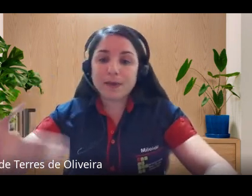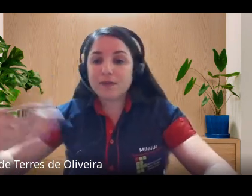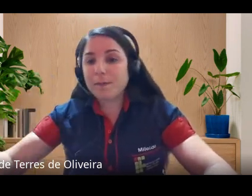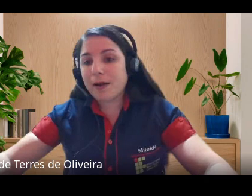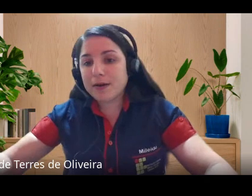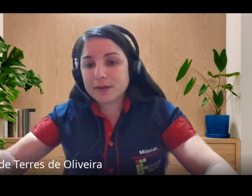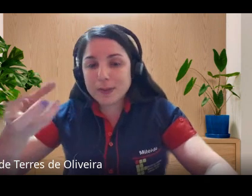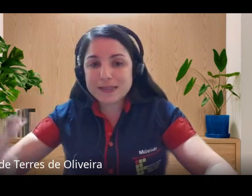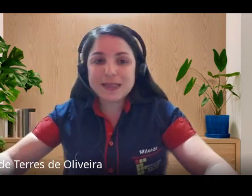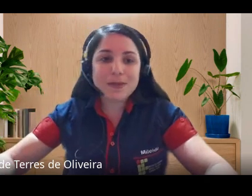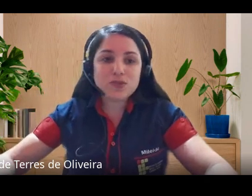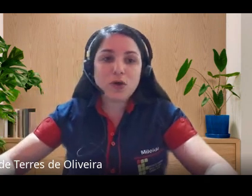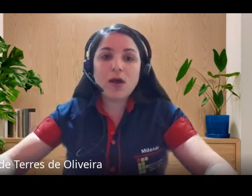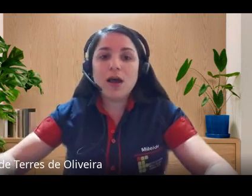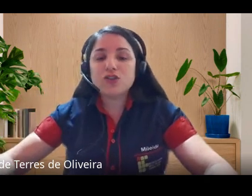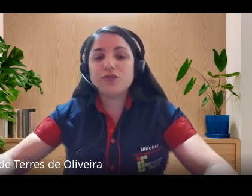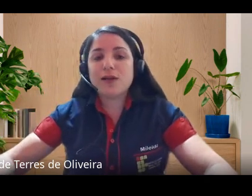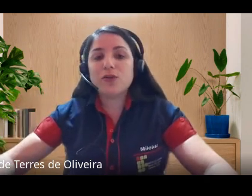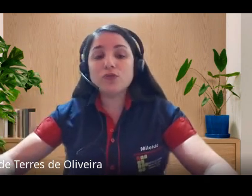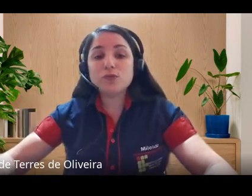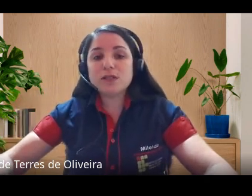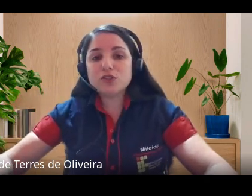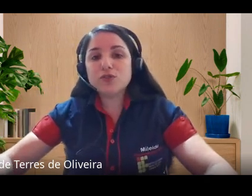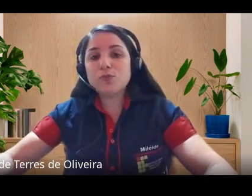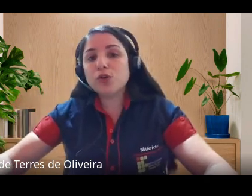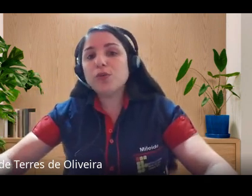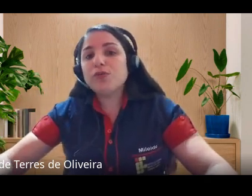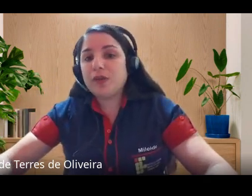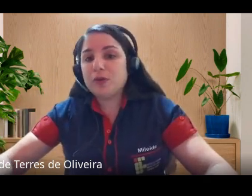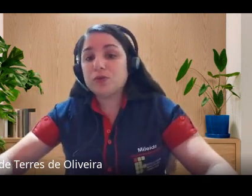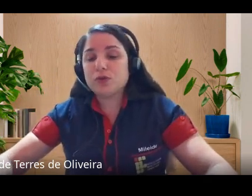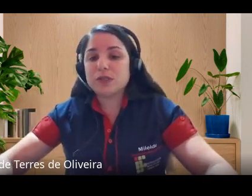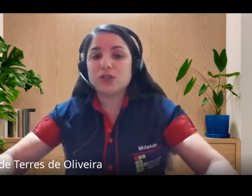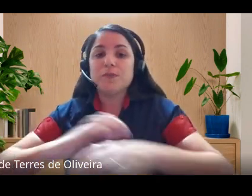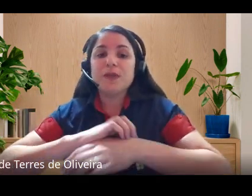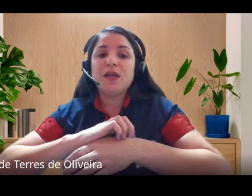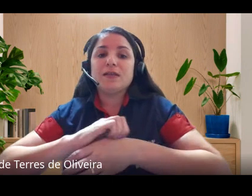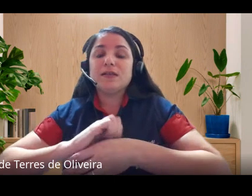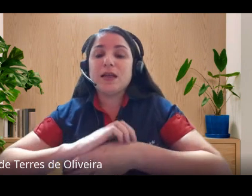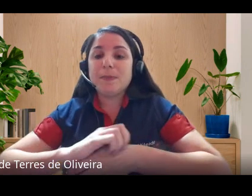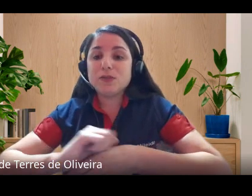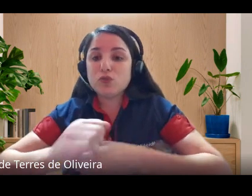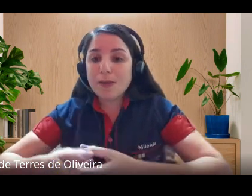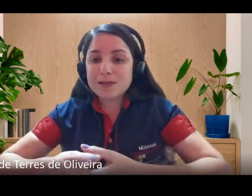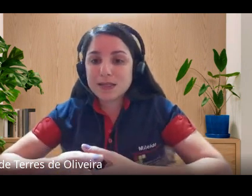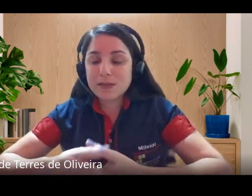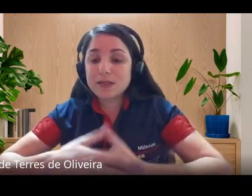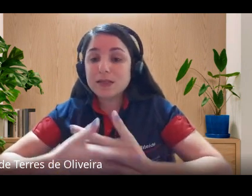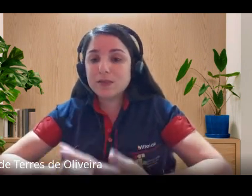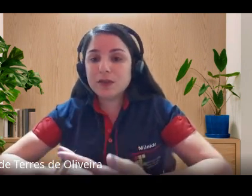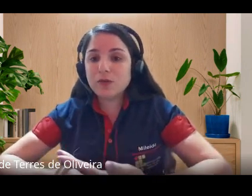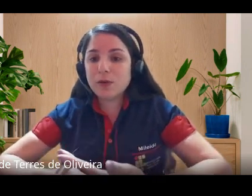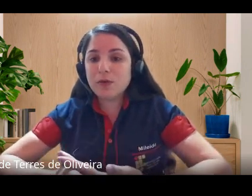mar, a palavra par, que tem uma sílaba só, a gente fala como substantivos monomorfêmicos, ou seja, que tem apenas uma sílaba